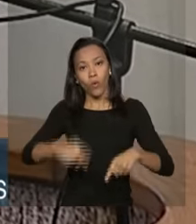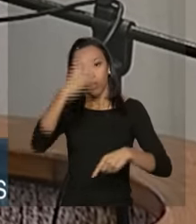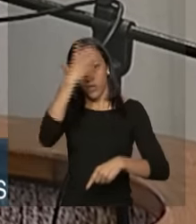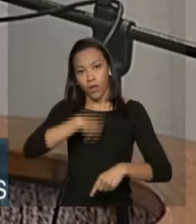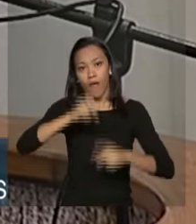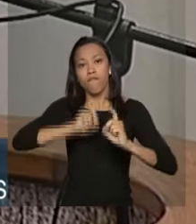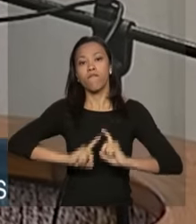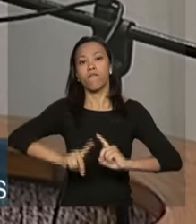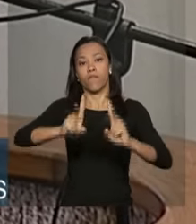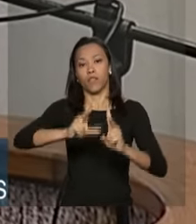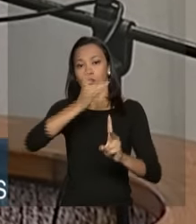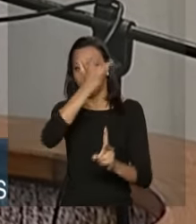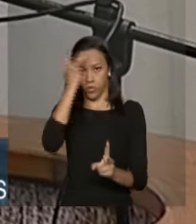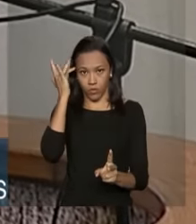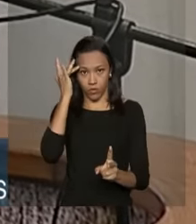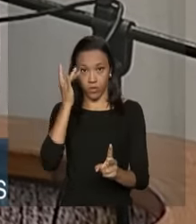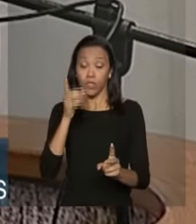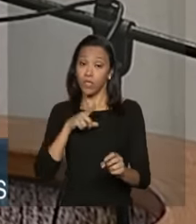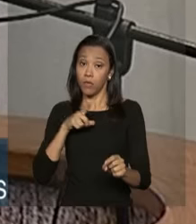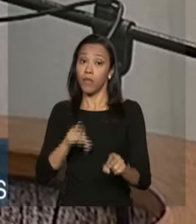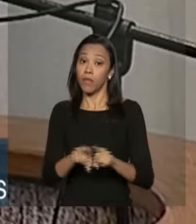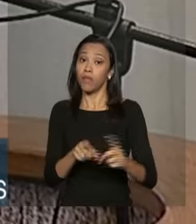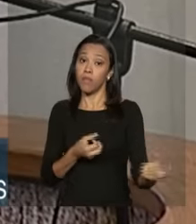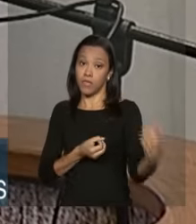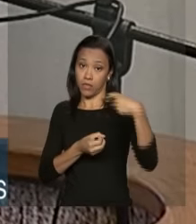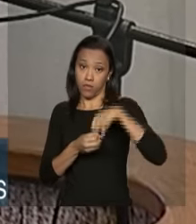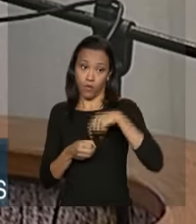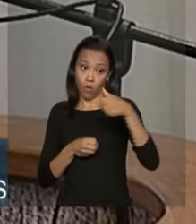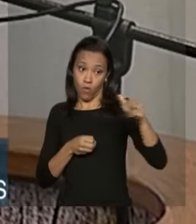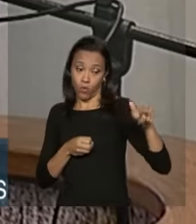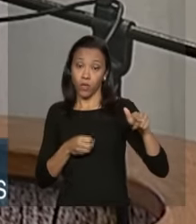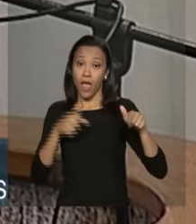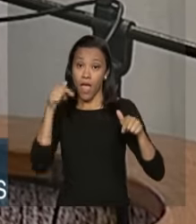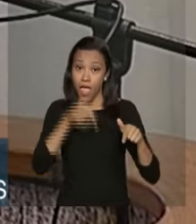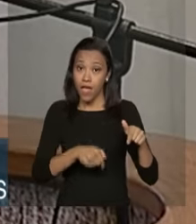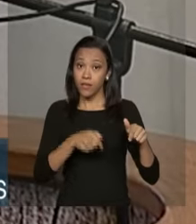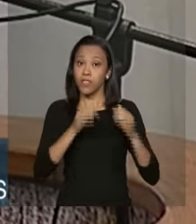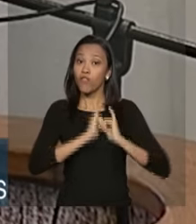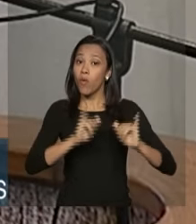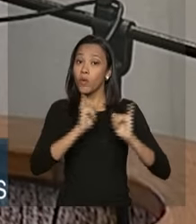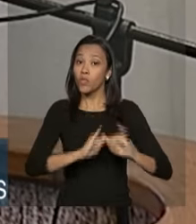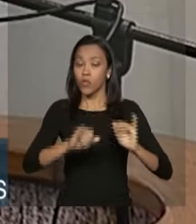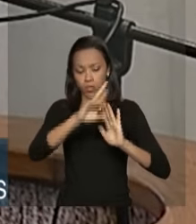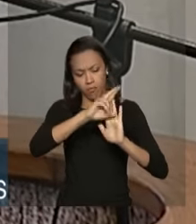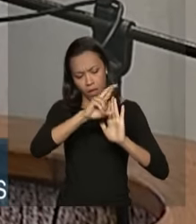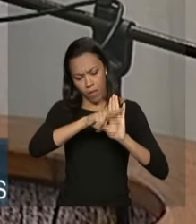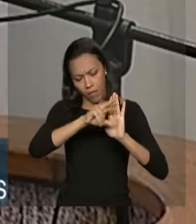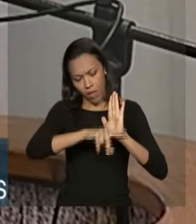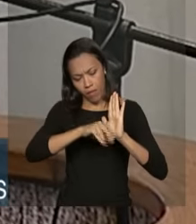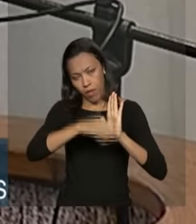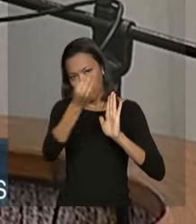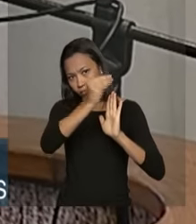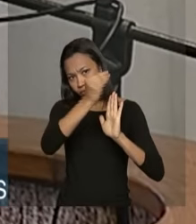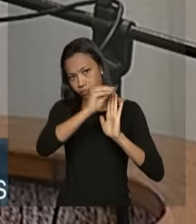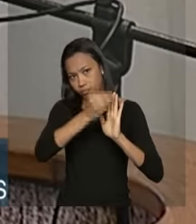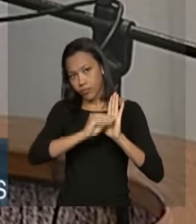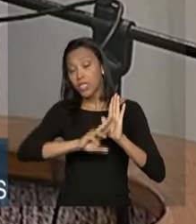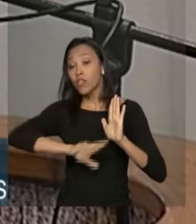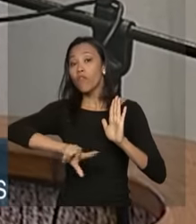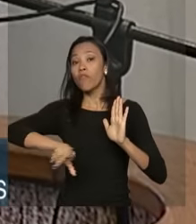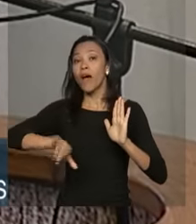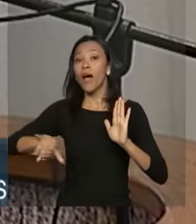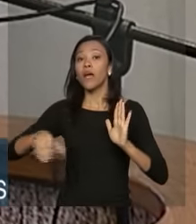nosso escritório as informações apresentadas são provenientes de diferentes tipos de registro